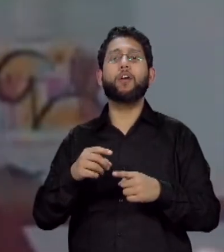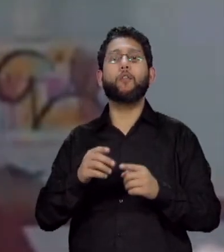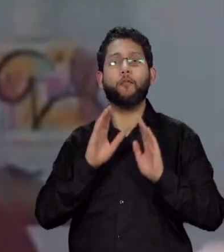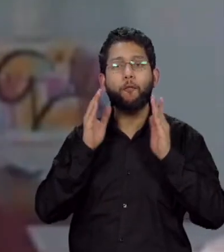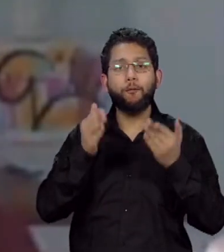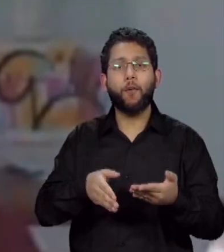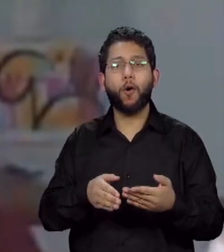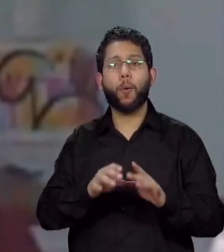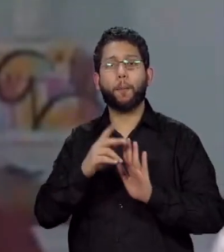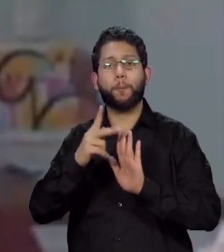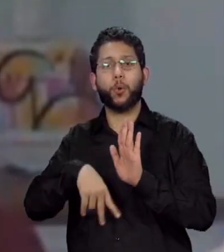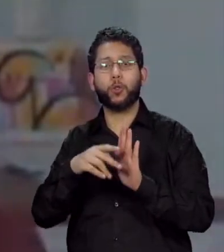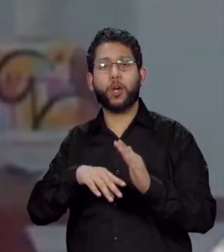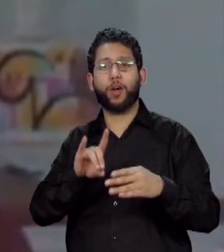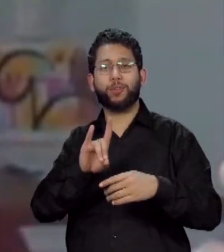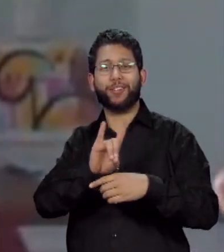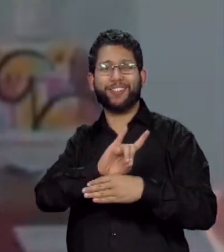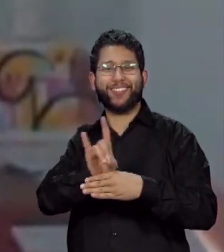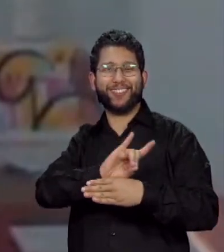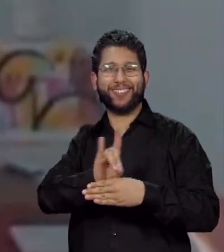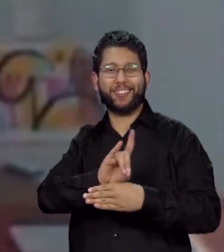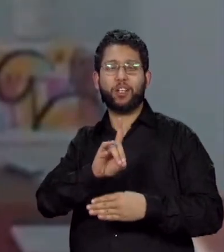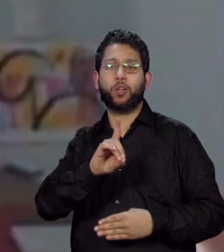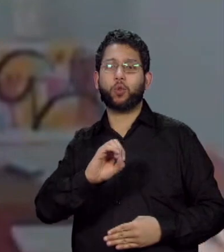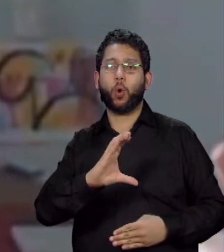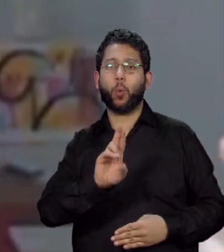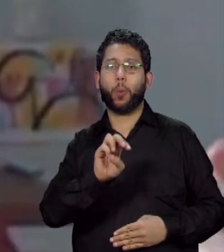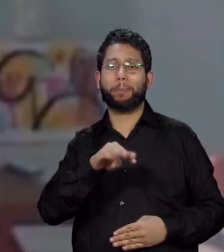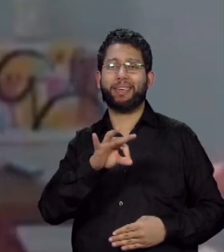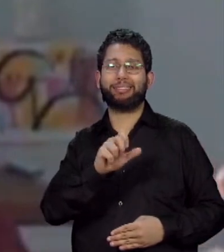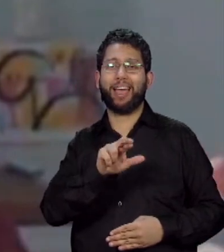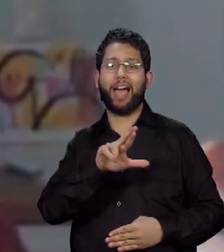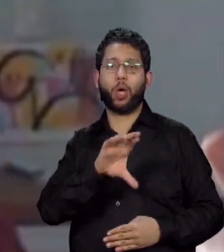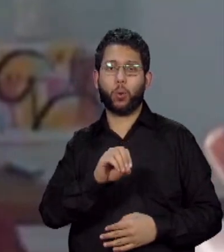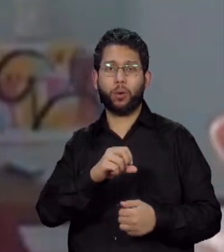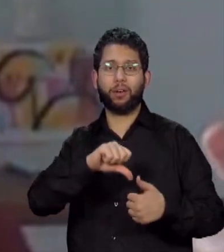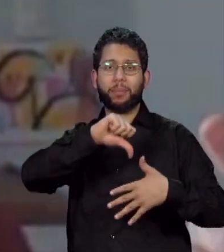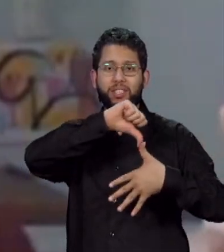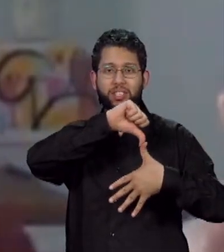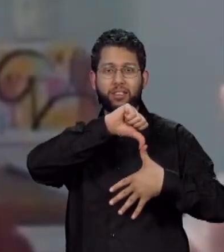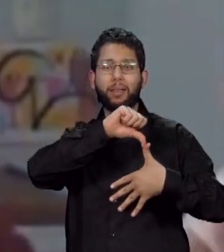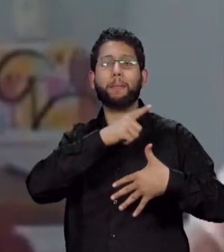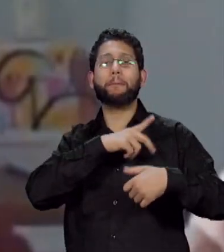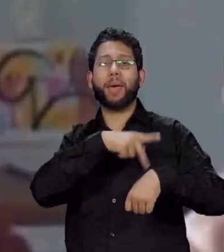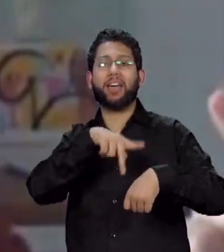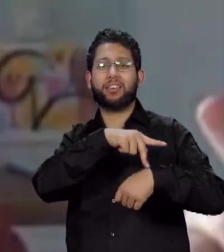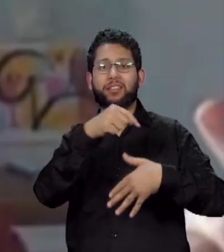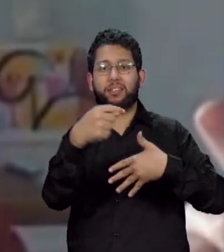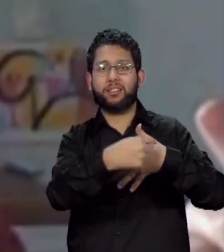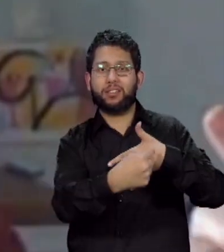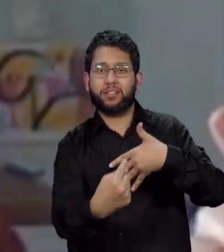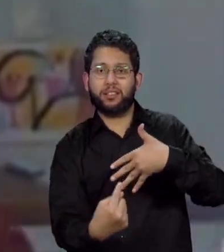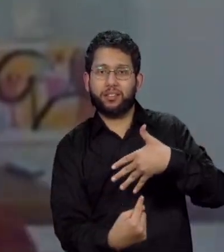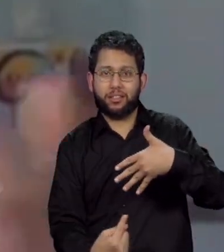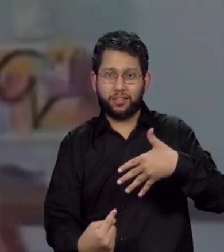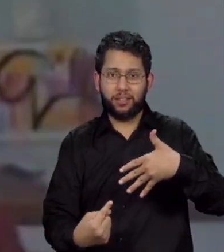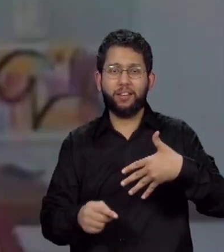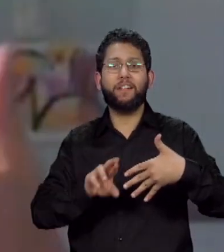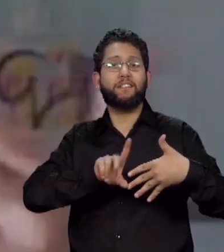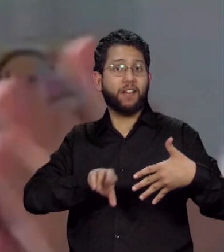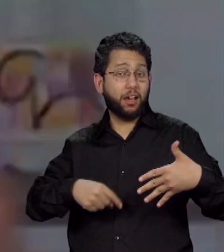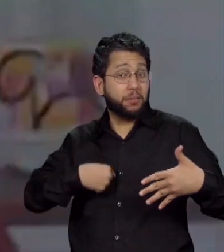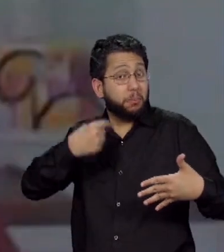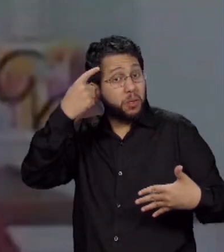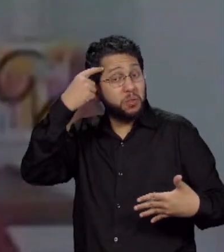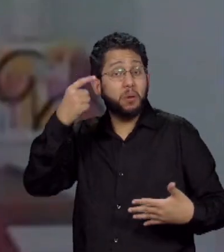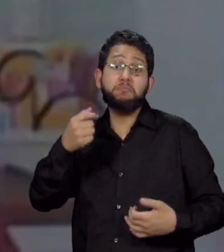passava em vários países da América Latina. Então, ele começou por Foz do Iguaçu e entrou por lá pela América Latina. Então, a gente achou que